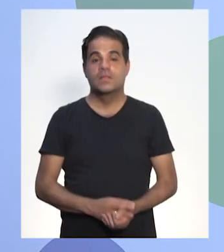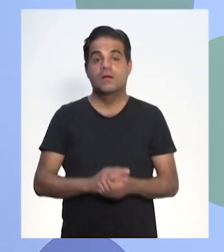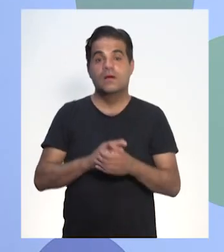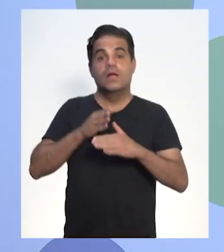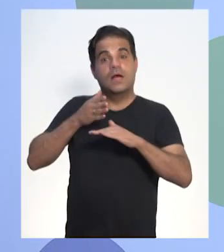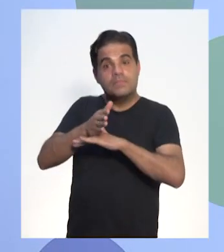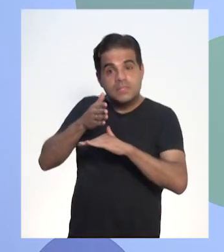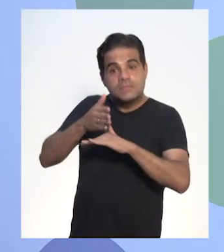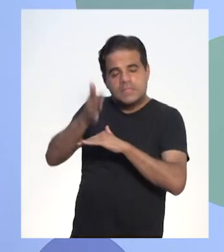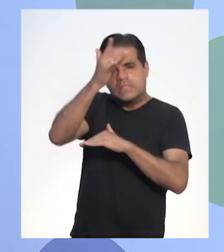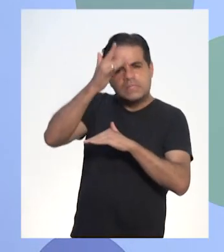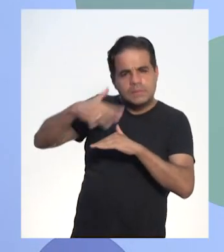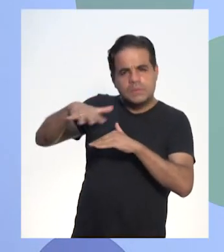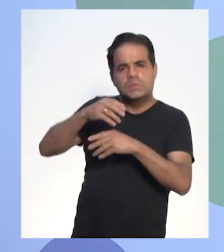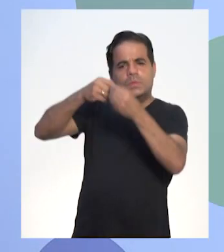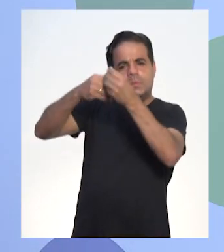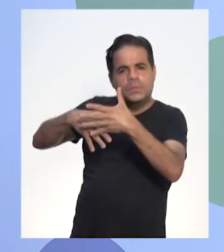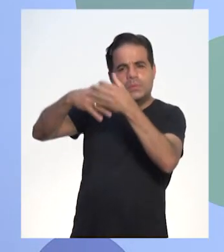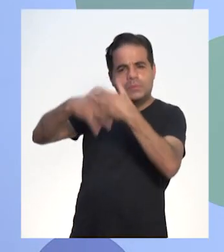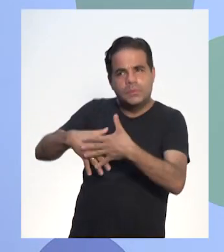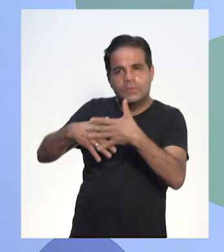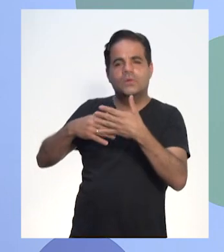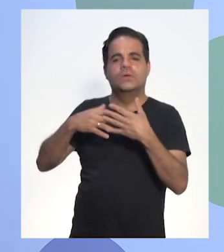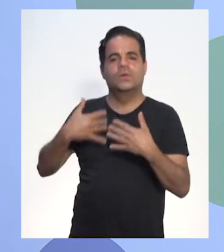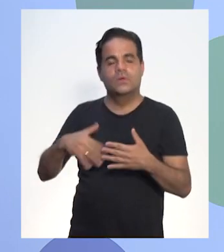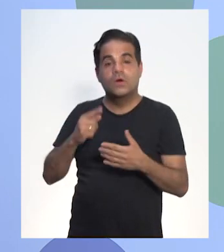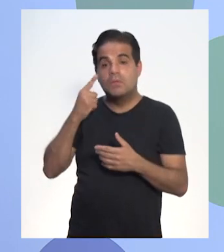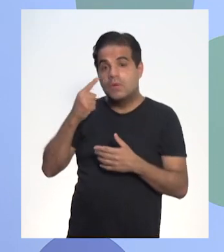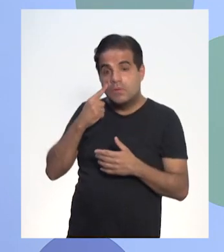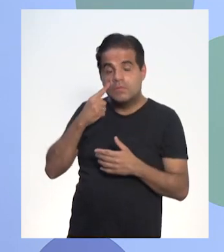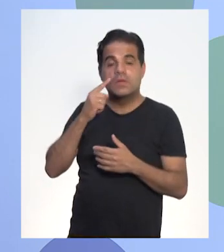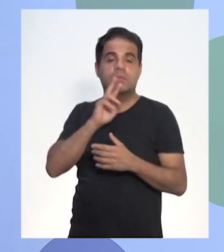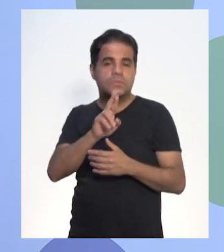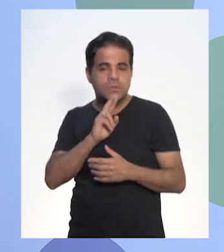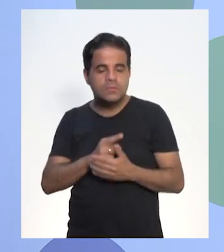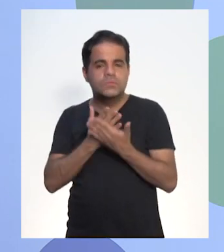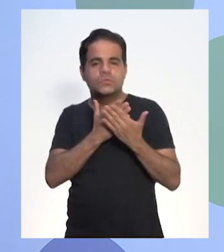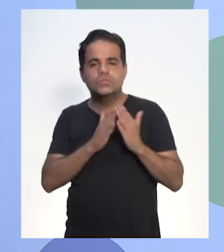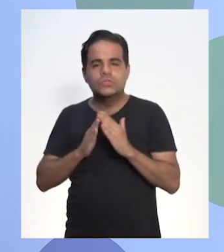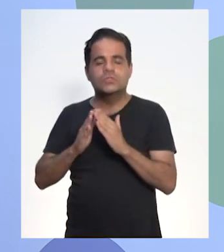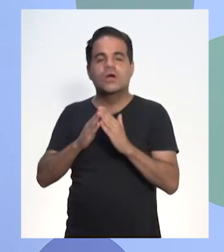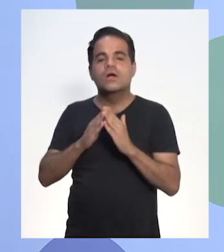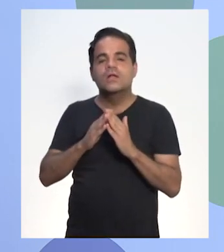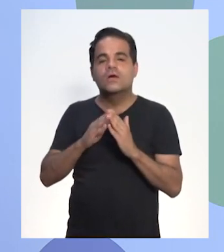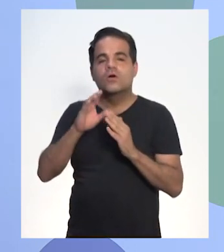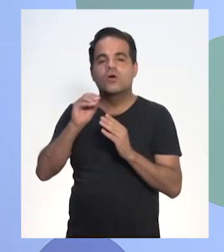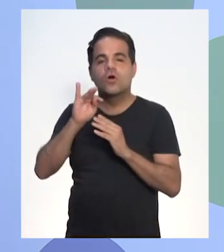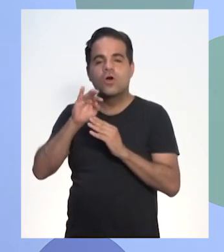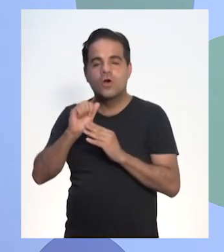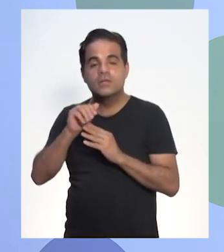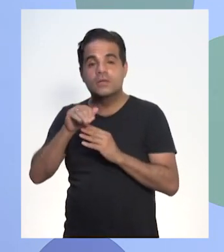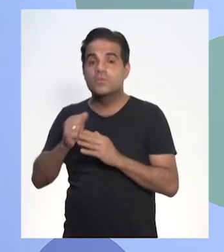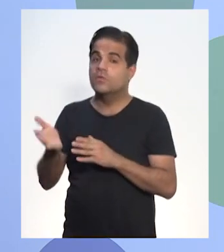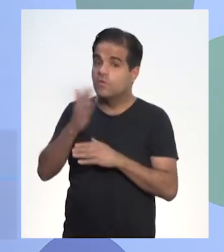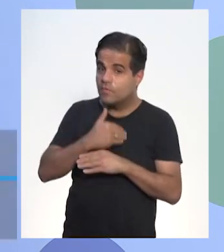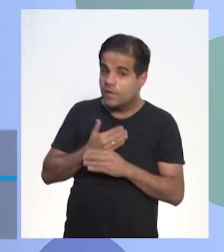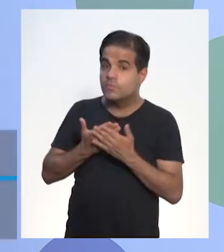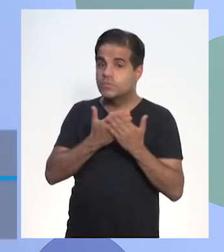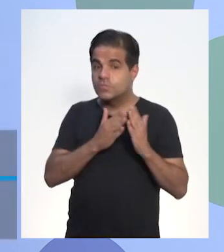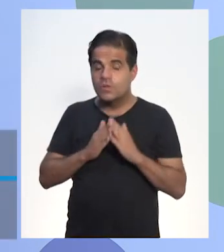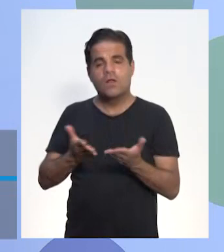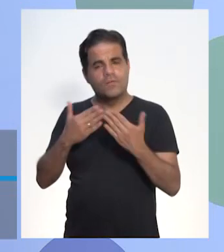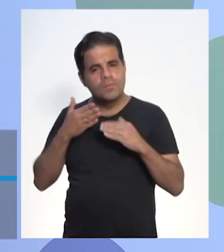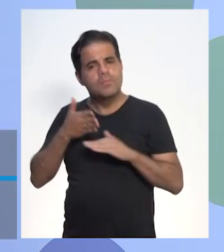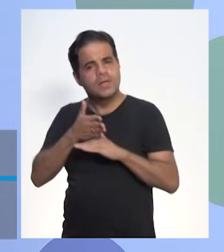Participação aqui do pessoal em peso. Vamos, alunos aí da Escola Costa Manso, vamos! Vamos participar da Escola 20 de Agosto